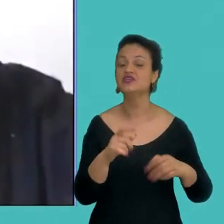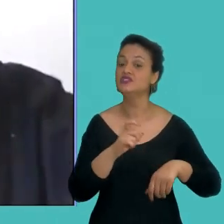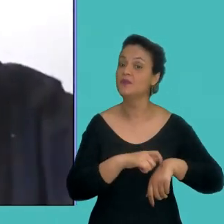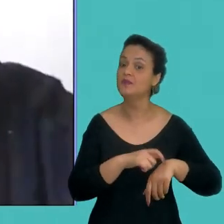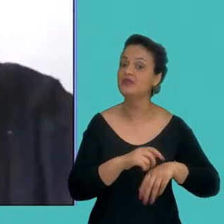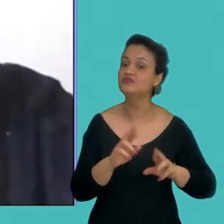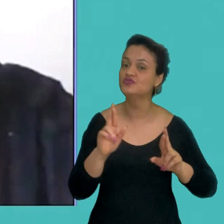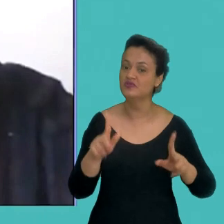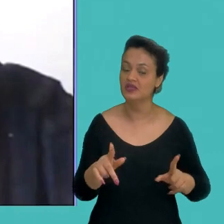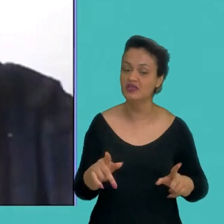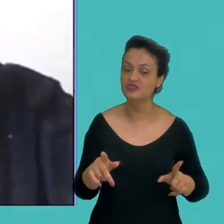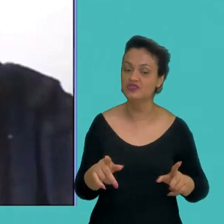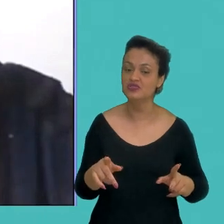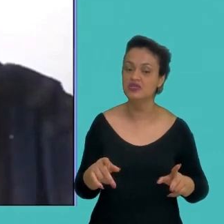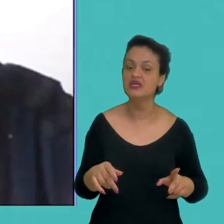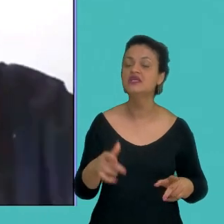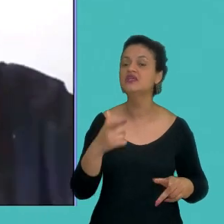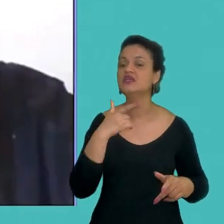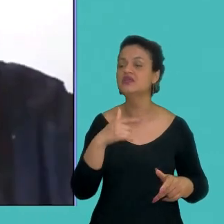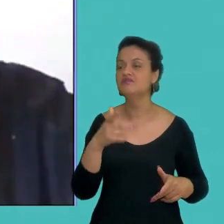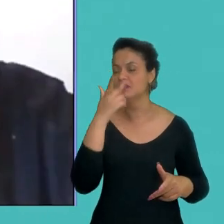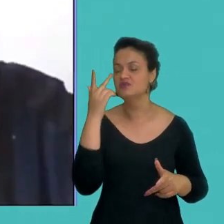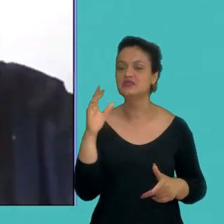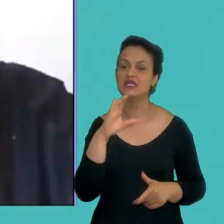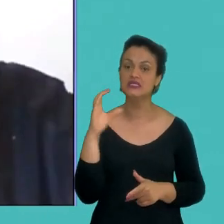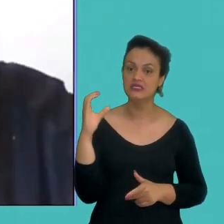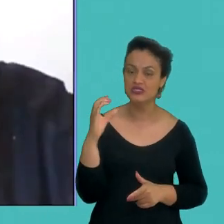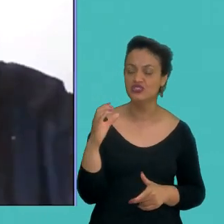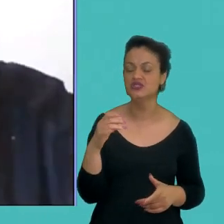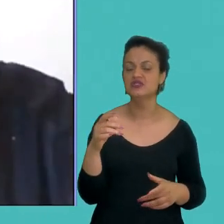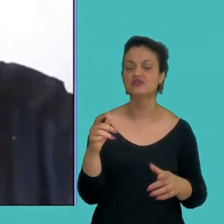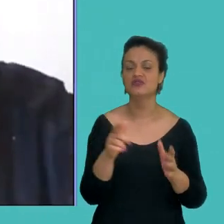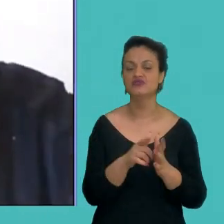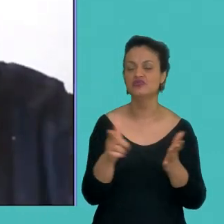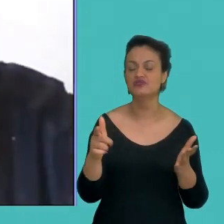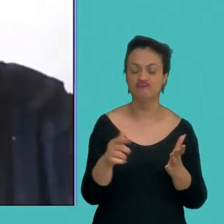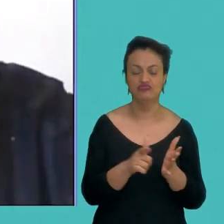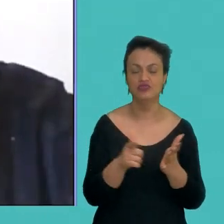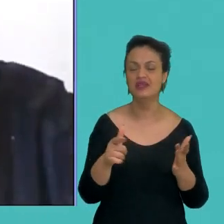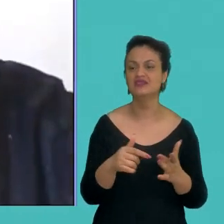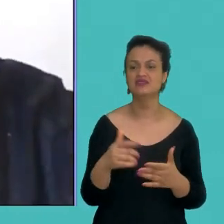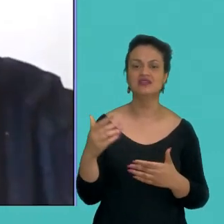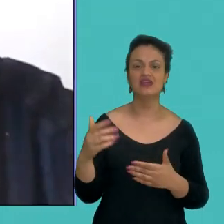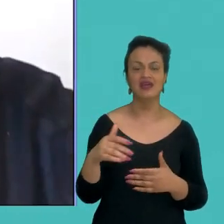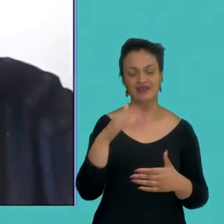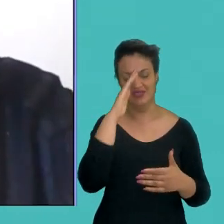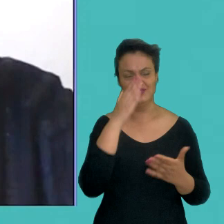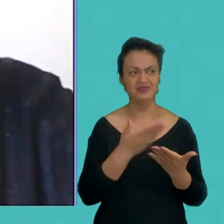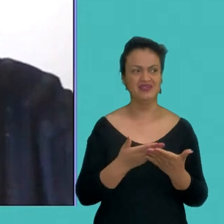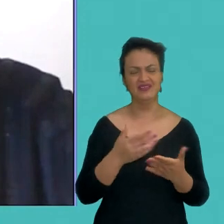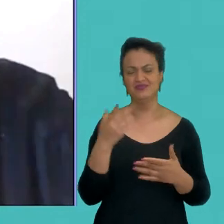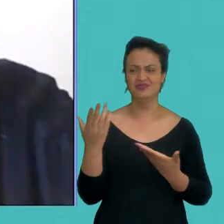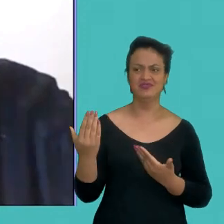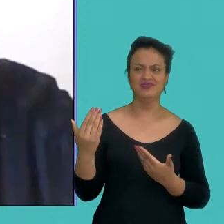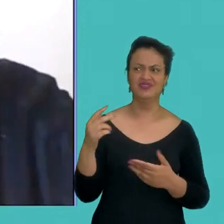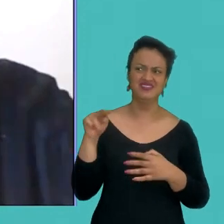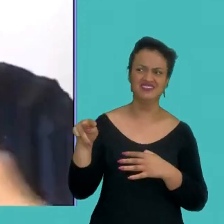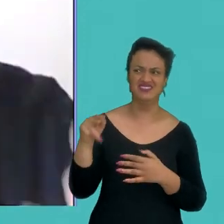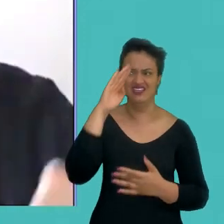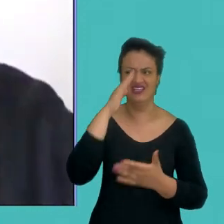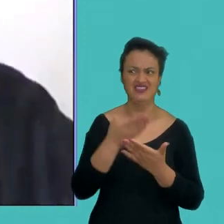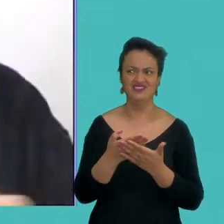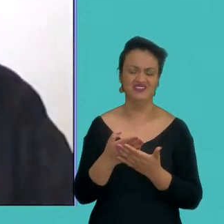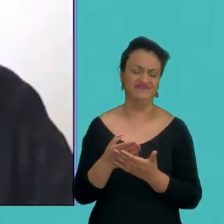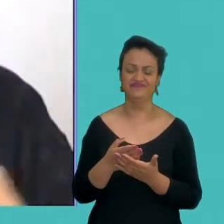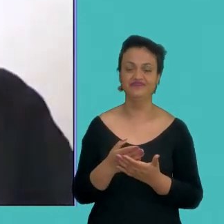movemos um momento muito diferente, e uma parcela dos nossos cientistas, uma parcela dos nossos jornalistas perderam a credibilidade perante